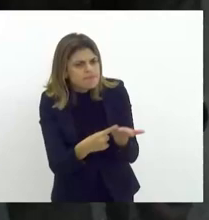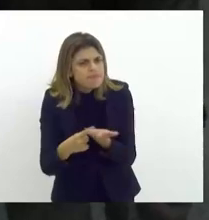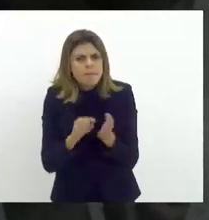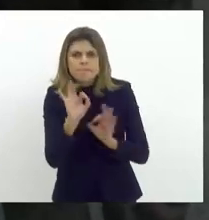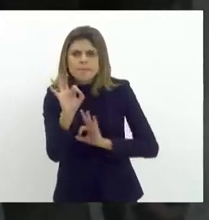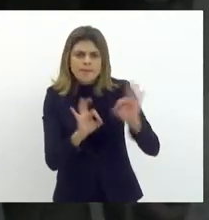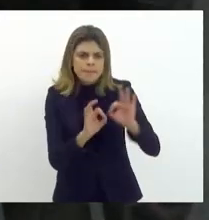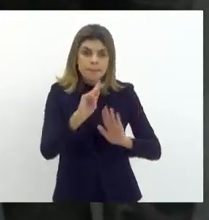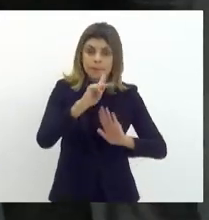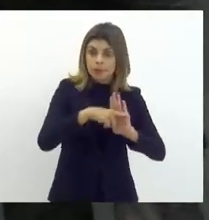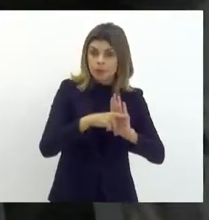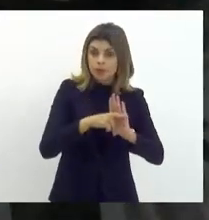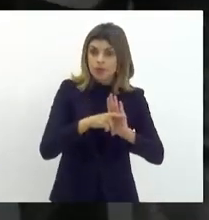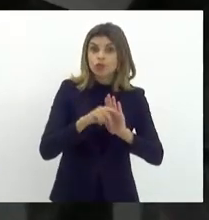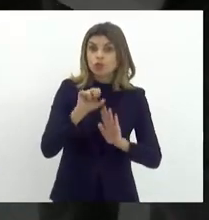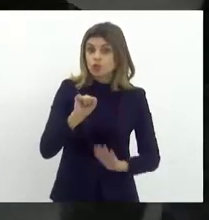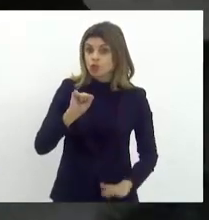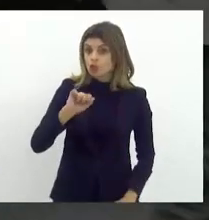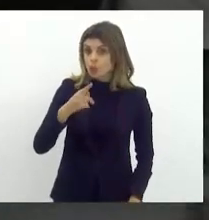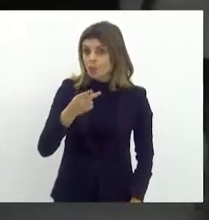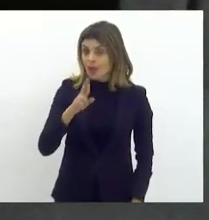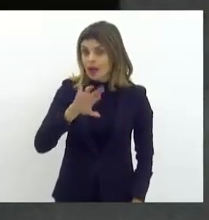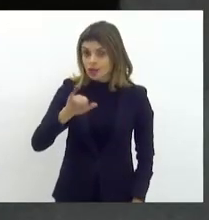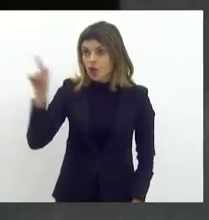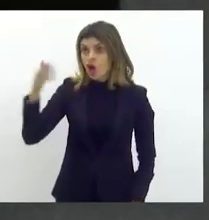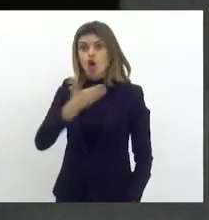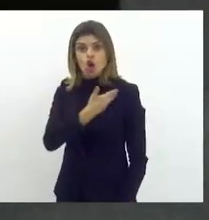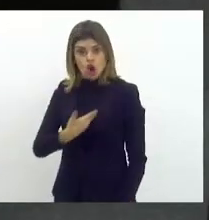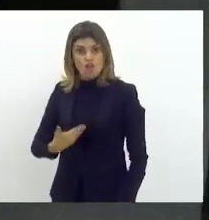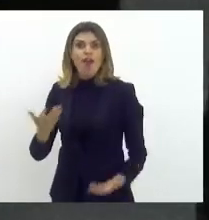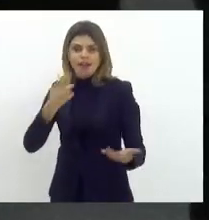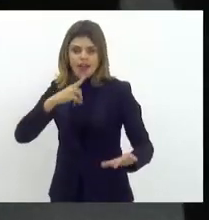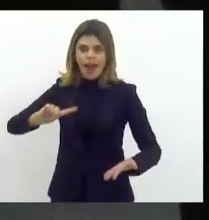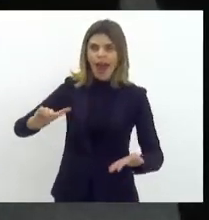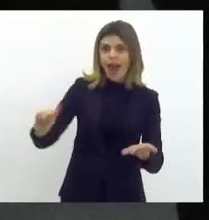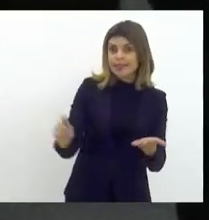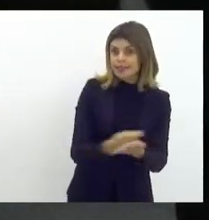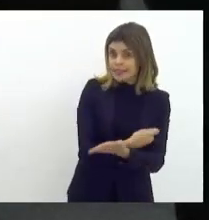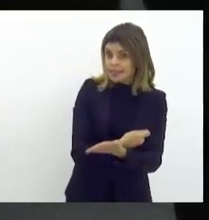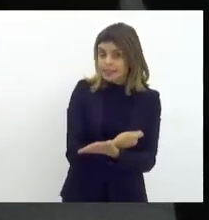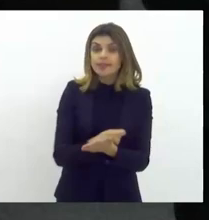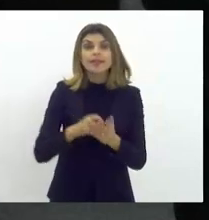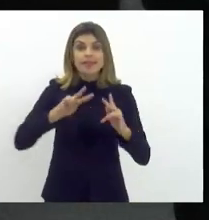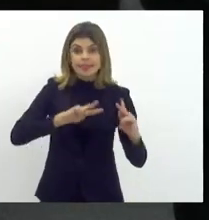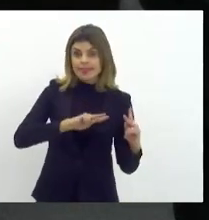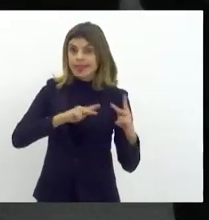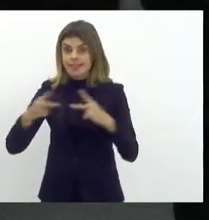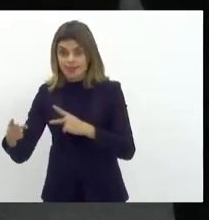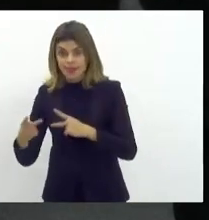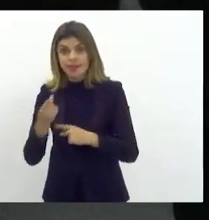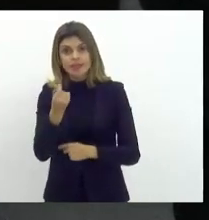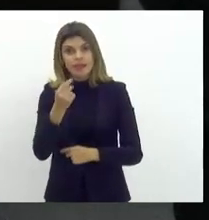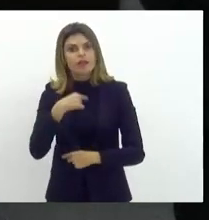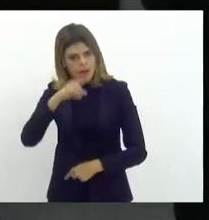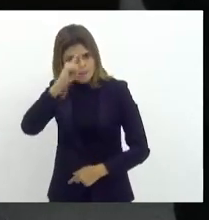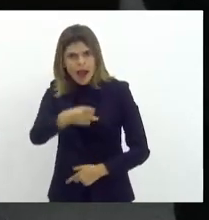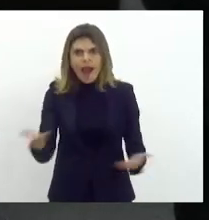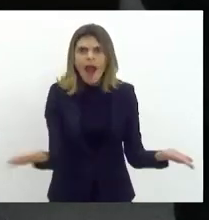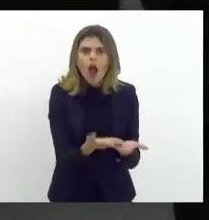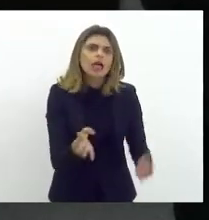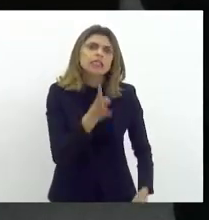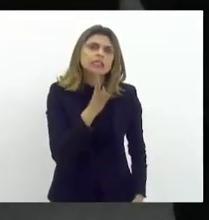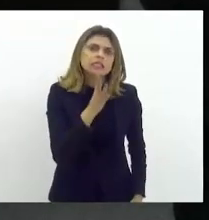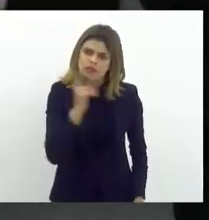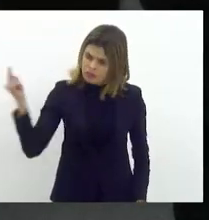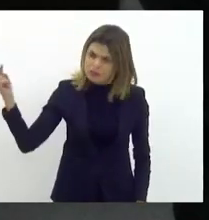o supererj se o governador queria assinatura dele num programa de transferência de renda mandasse agora